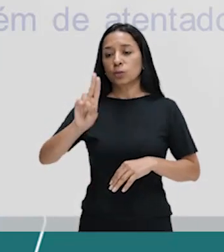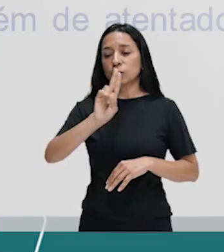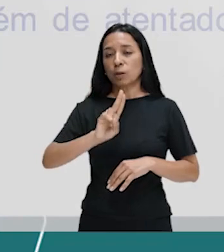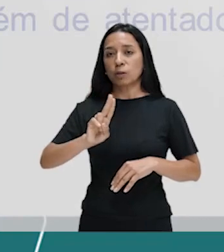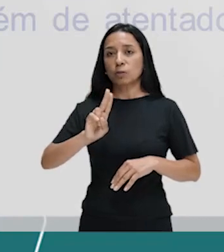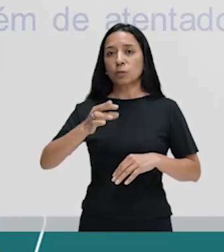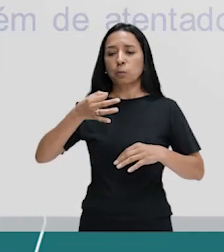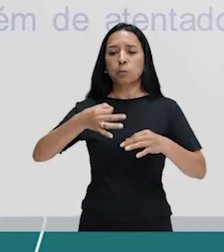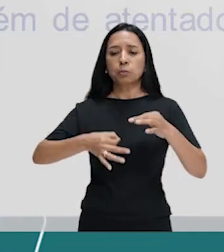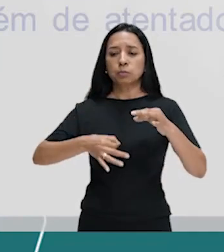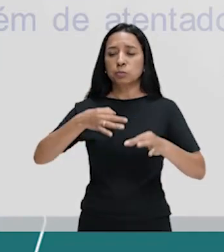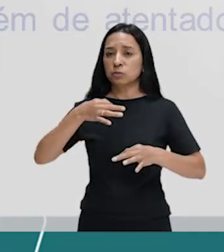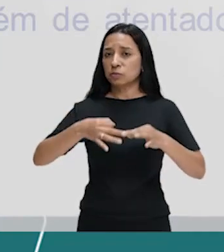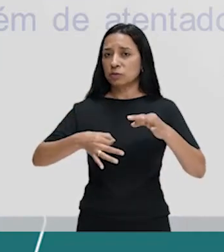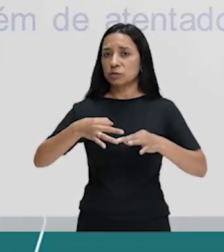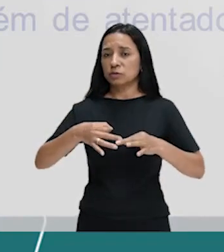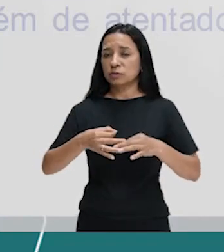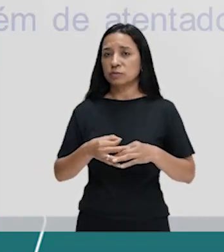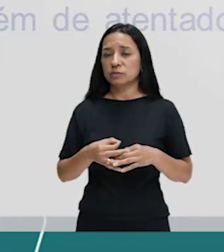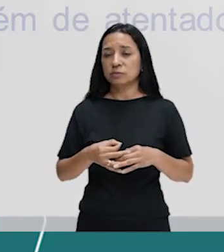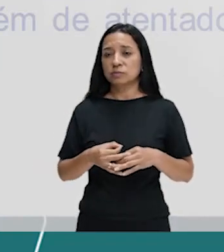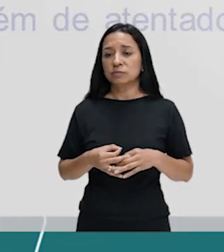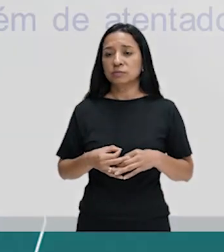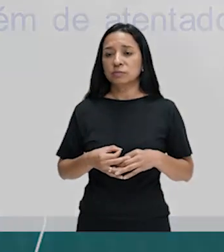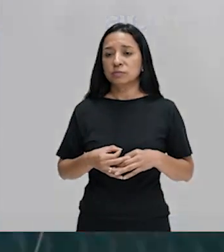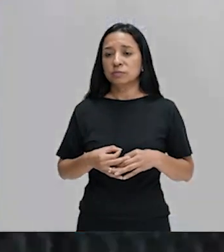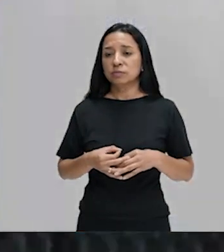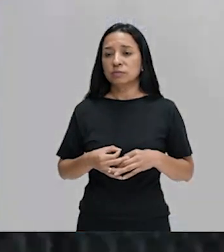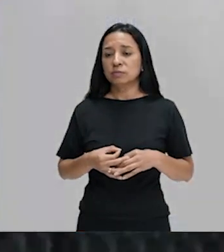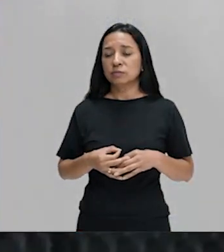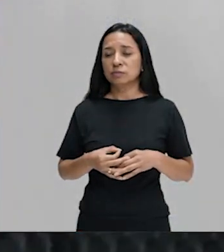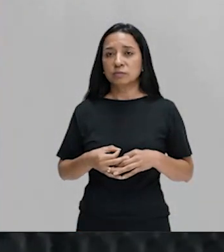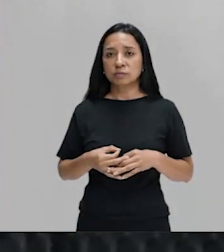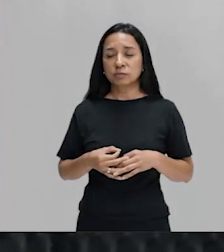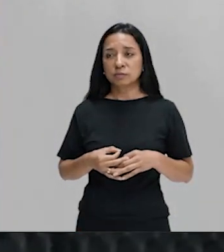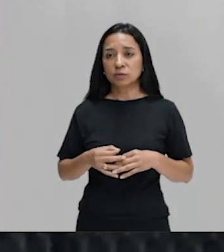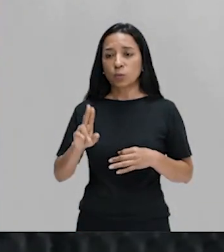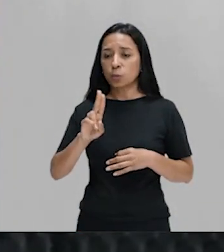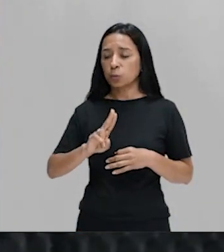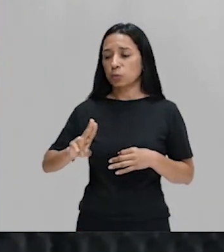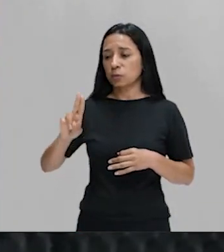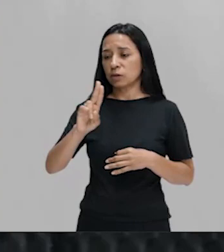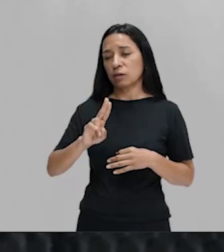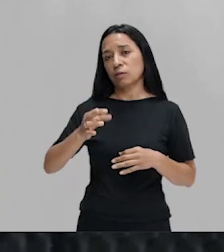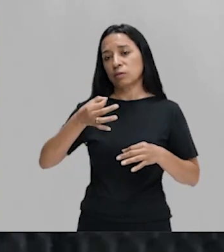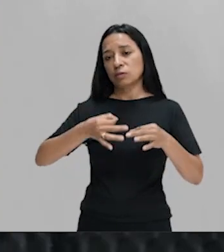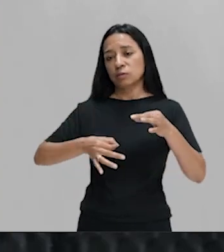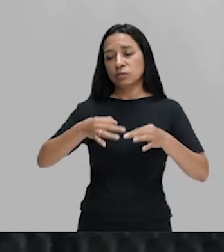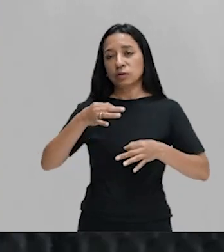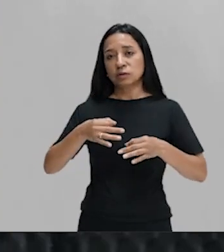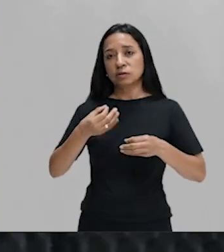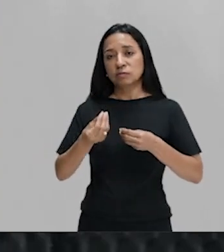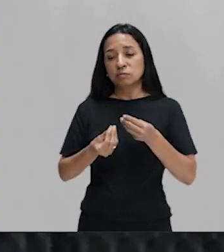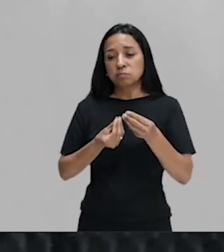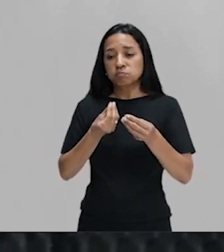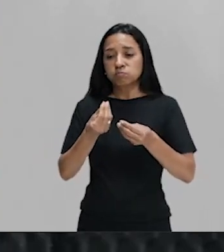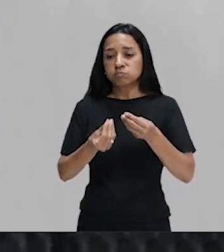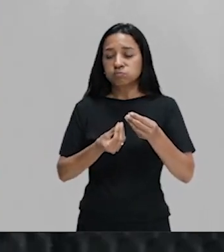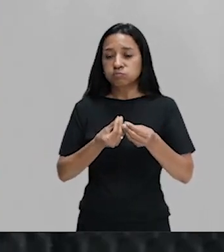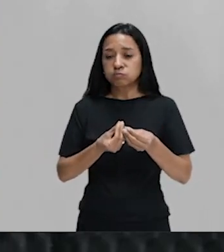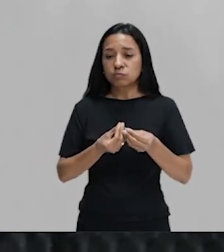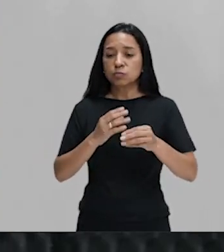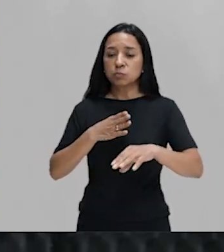justificativa, a grande justificativa que os Estados Unidos usaram em 2003 para invadir